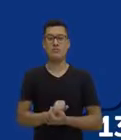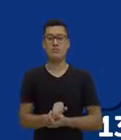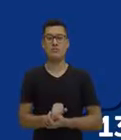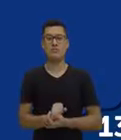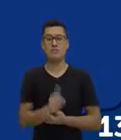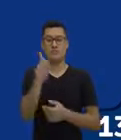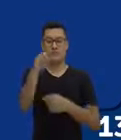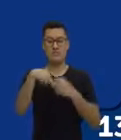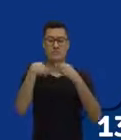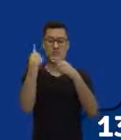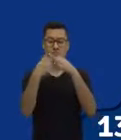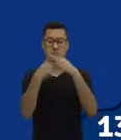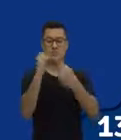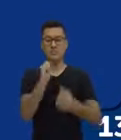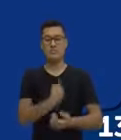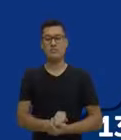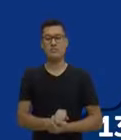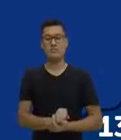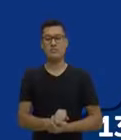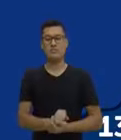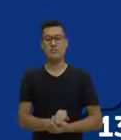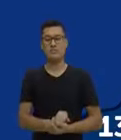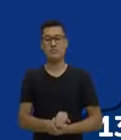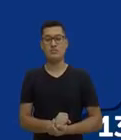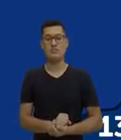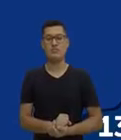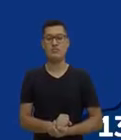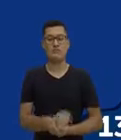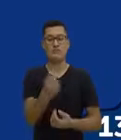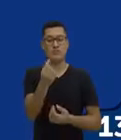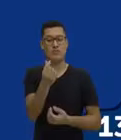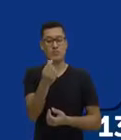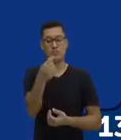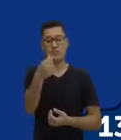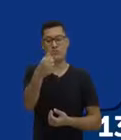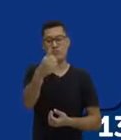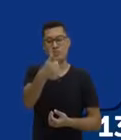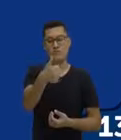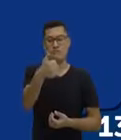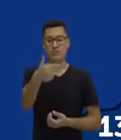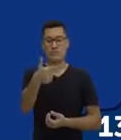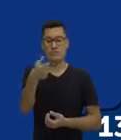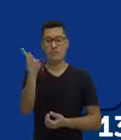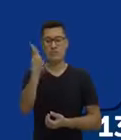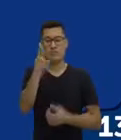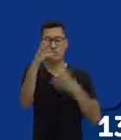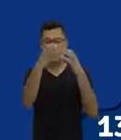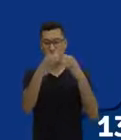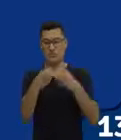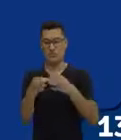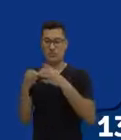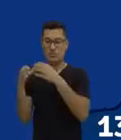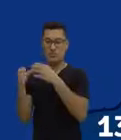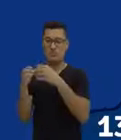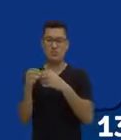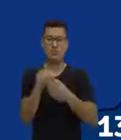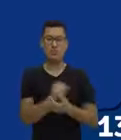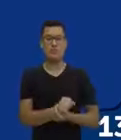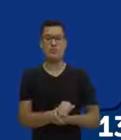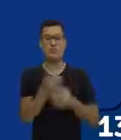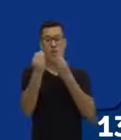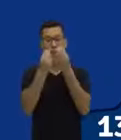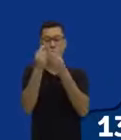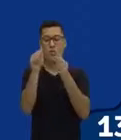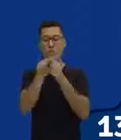Além disso, ou seja, mais, ele vai gastar 12 reais por cada peça. Como ele vai fazer